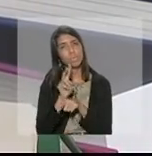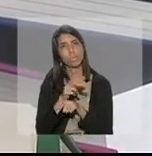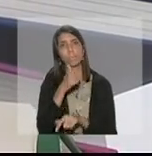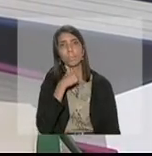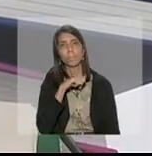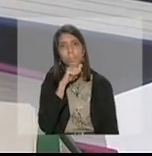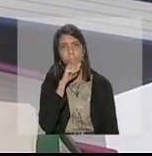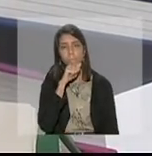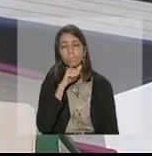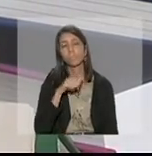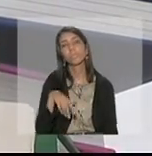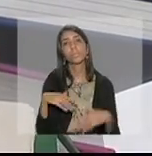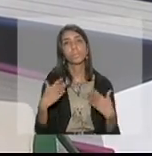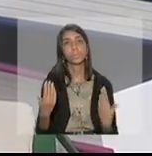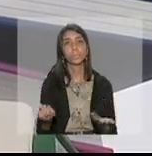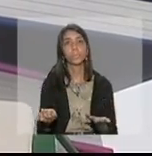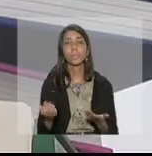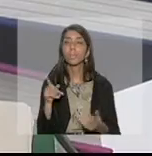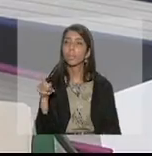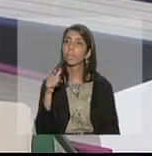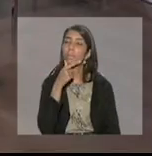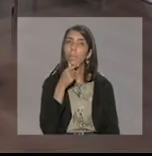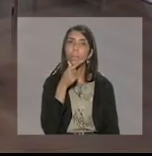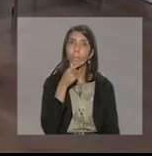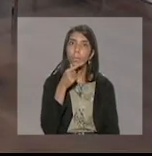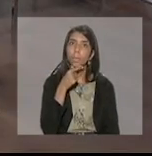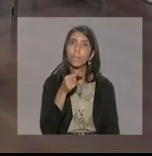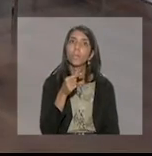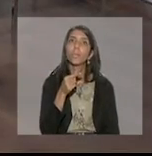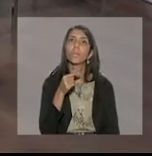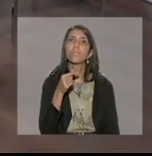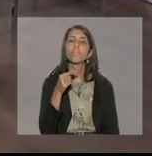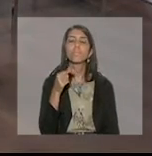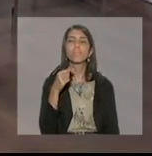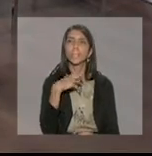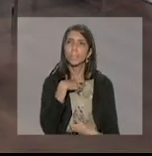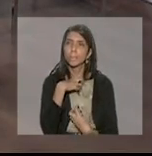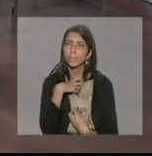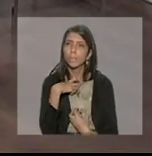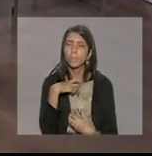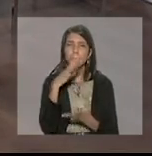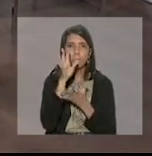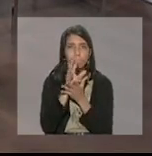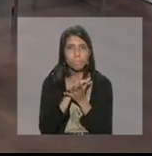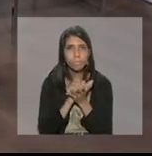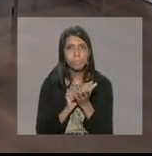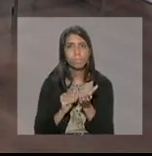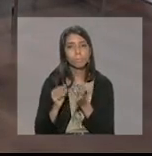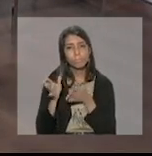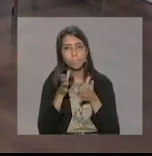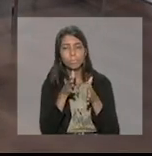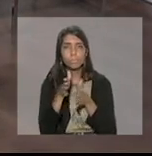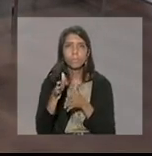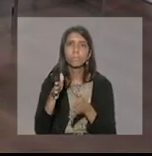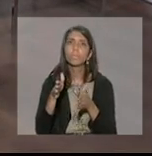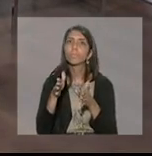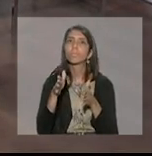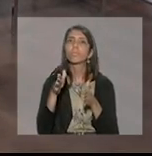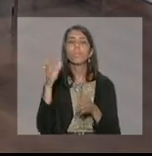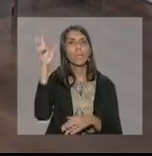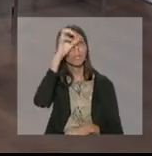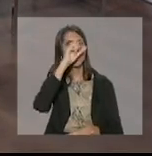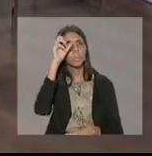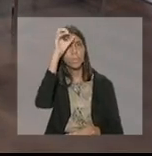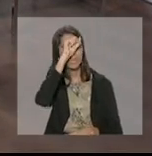mãe. Então, o Galeano, ele me conduziu ele me conduz, na verdade, a